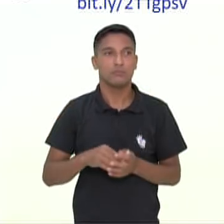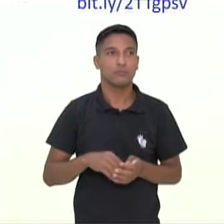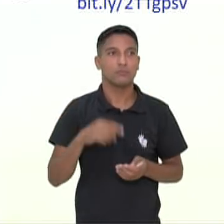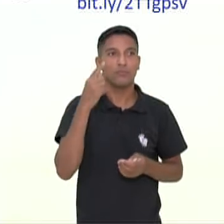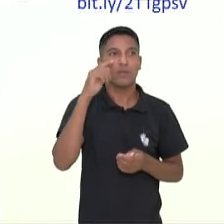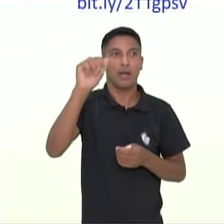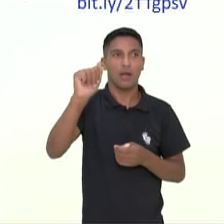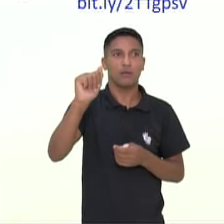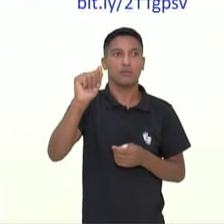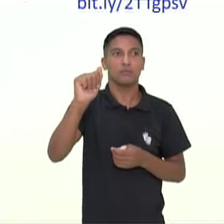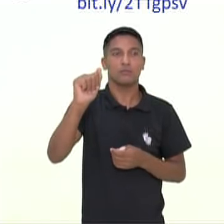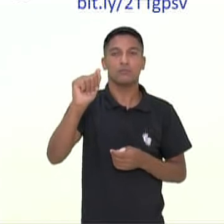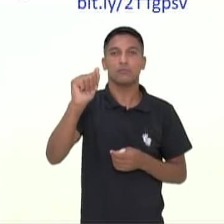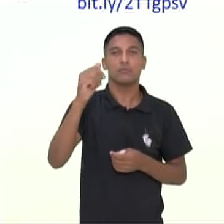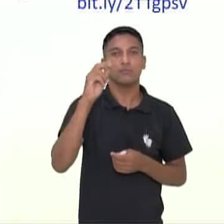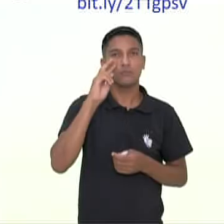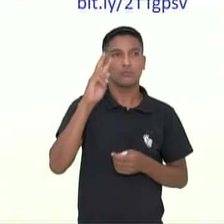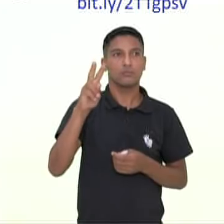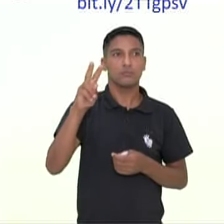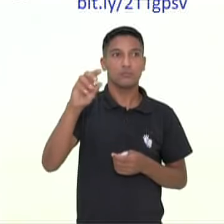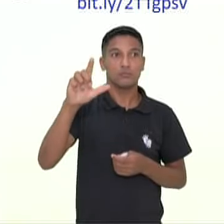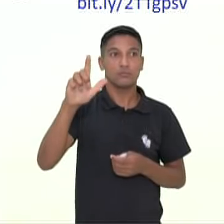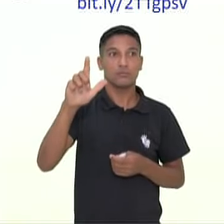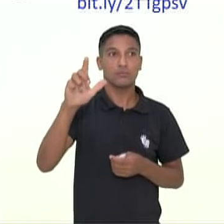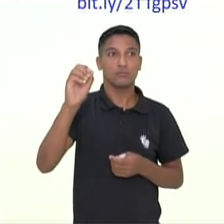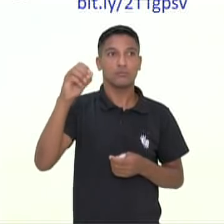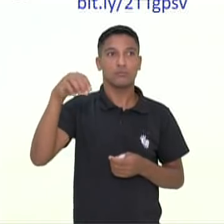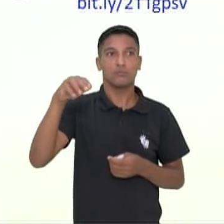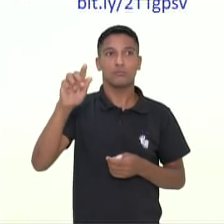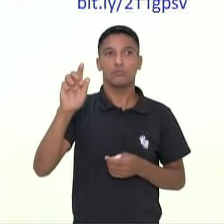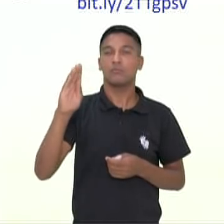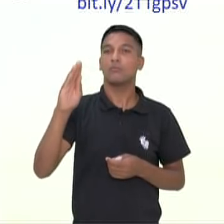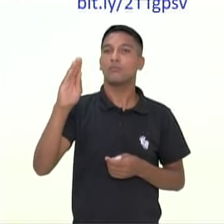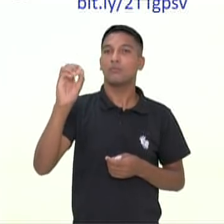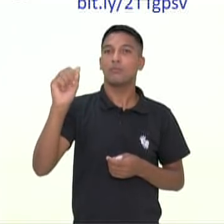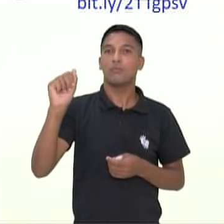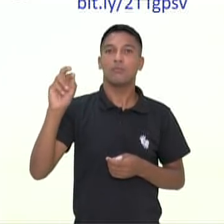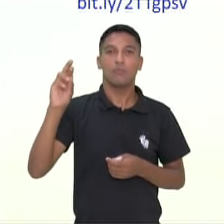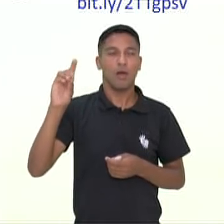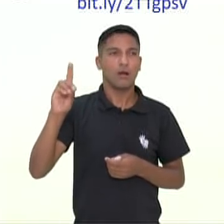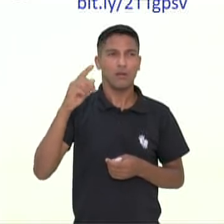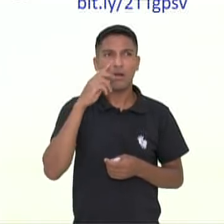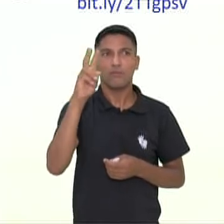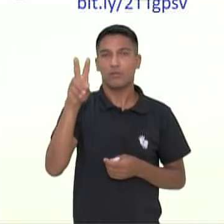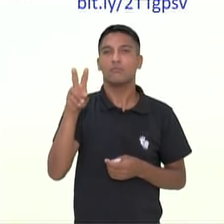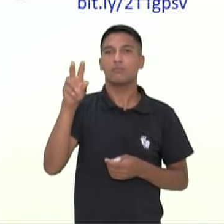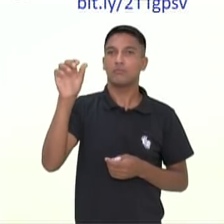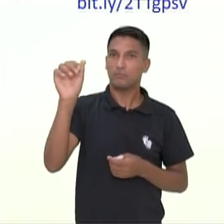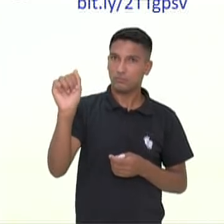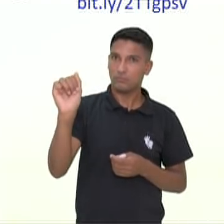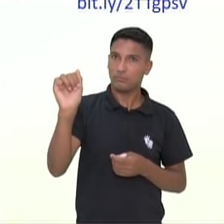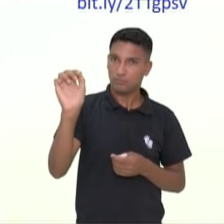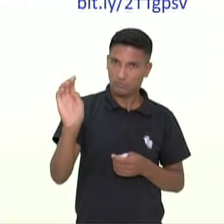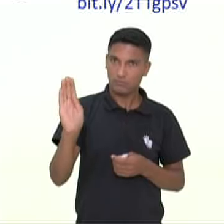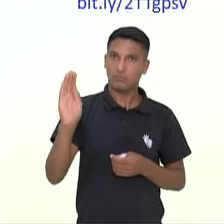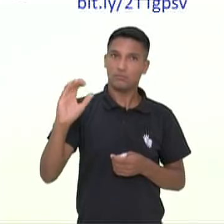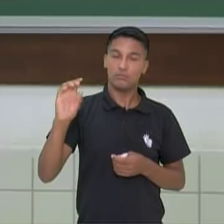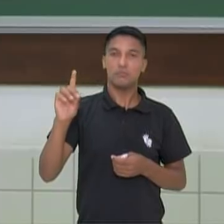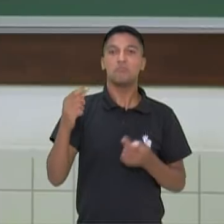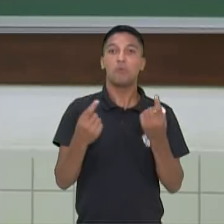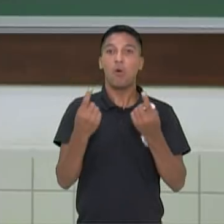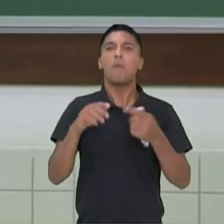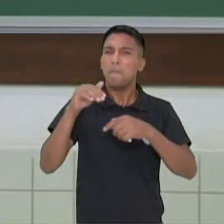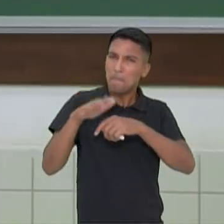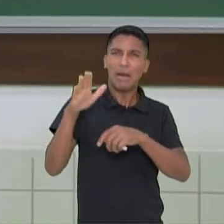mini rampa. Alternativa C, o vertical. Ou alternativa D, o street.